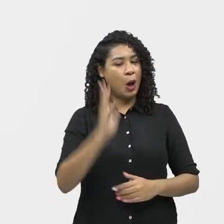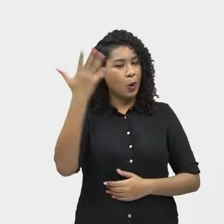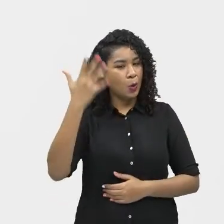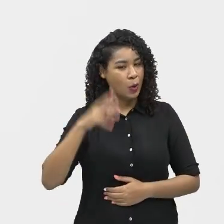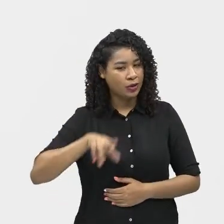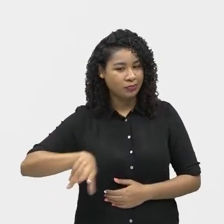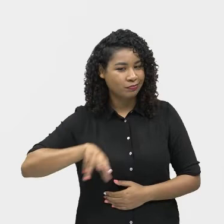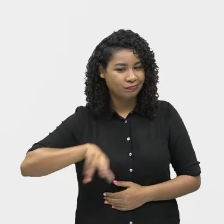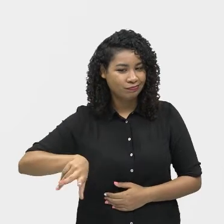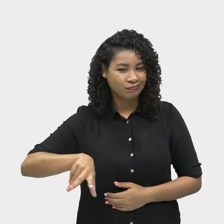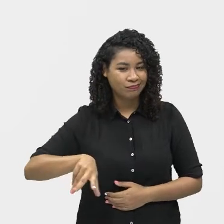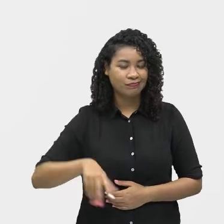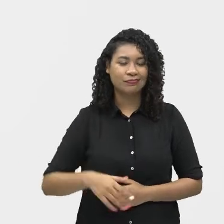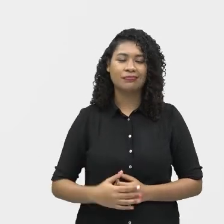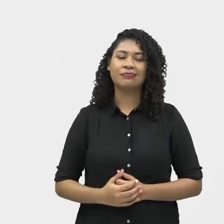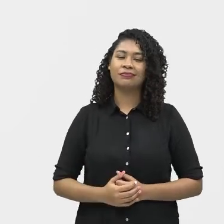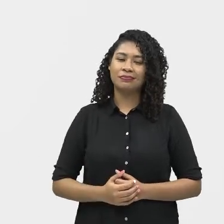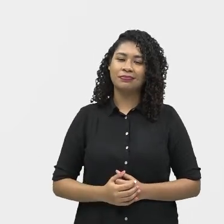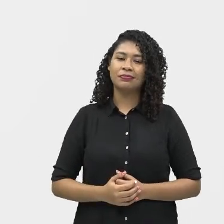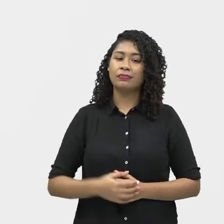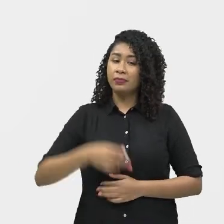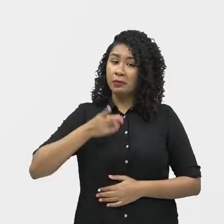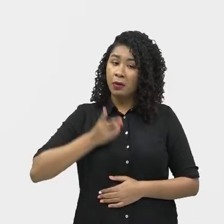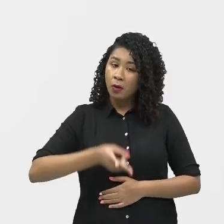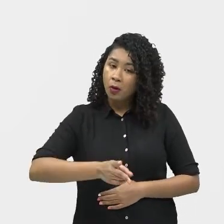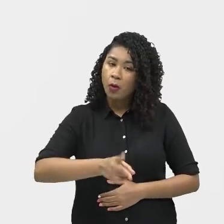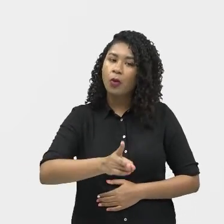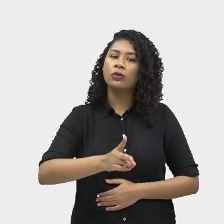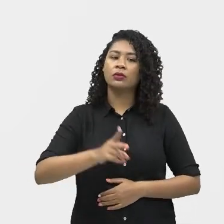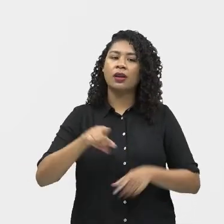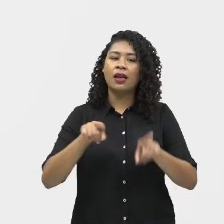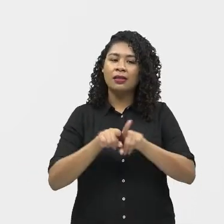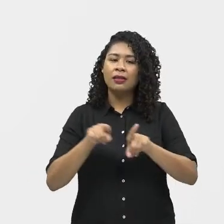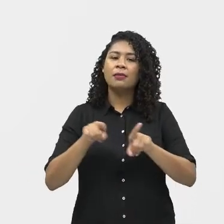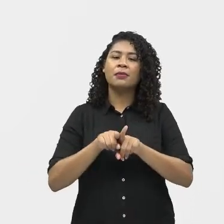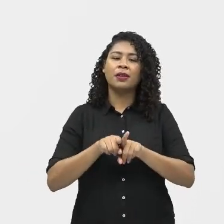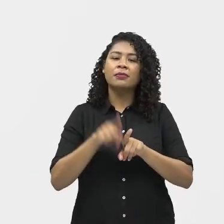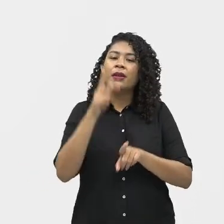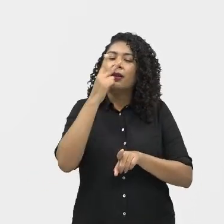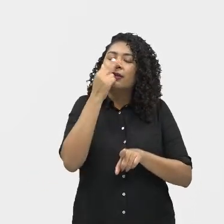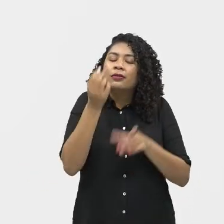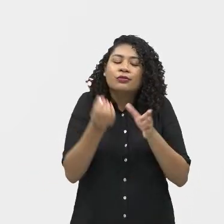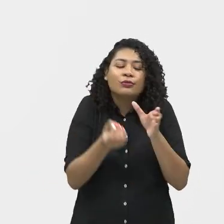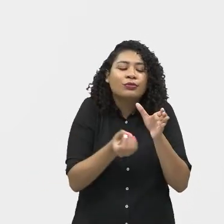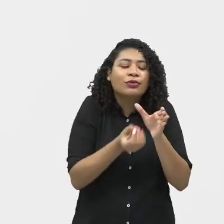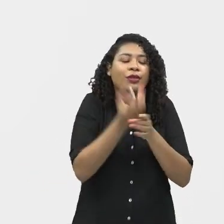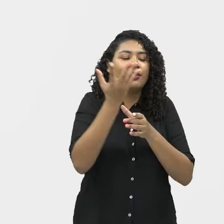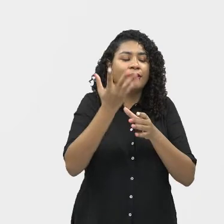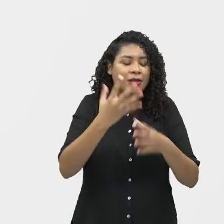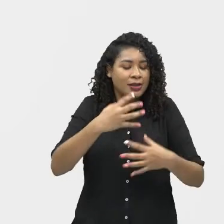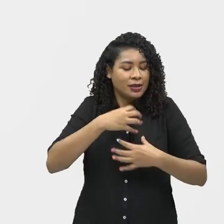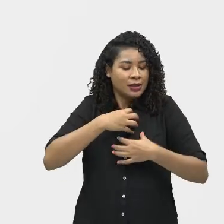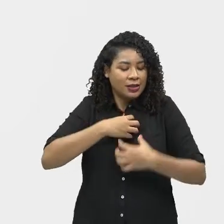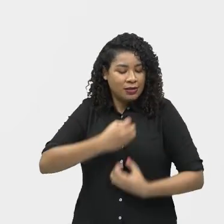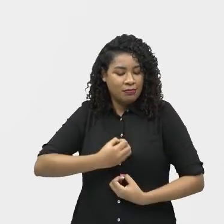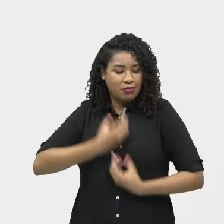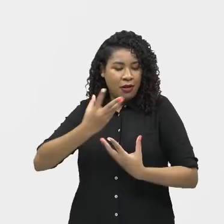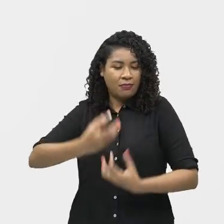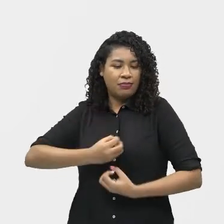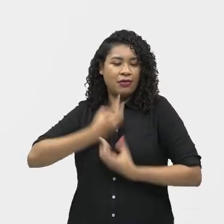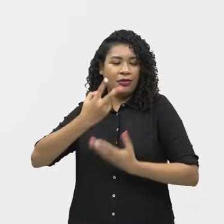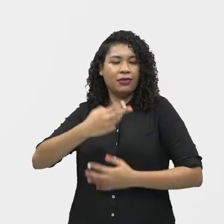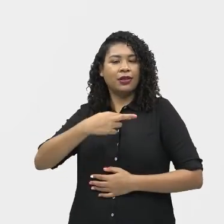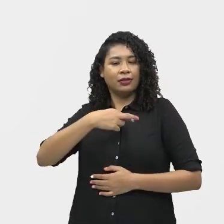aconteceu. E sim, a continuidade e o reflorescimento da manifestação religiosa,